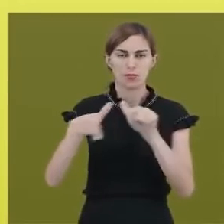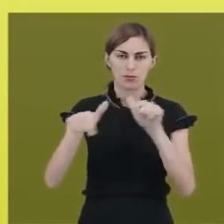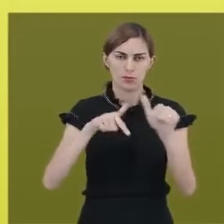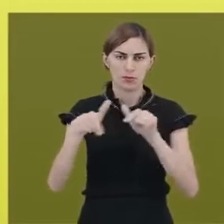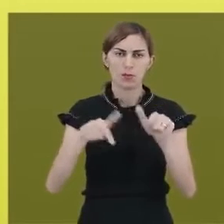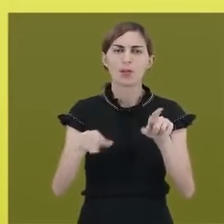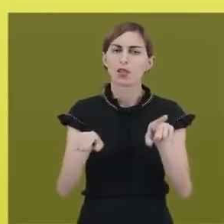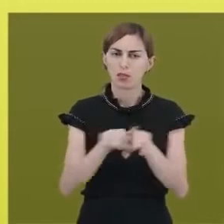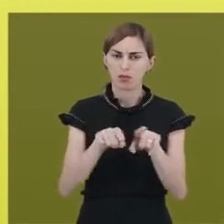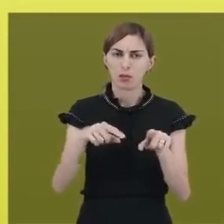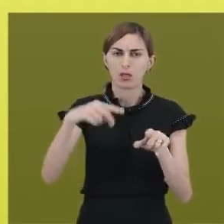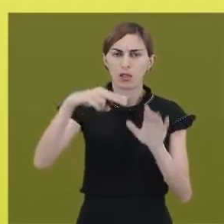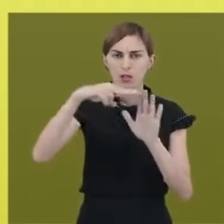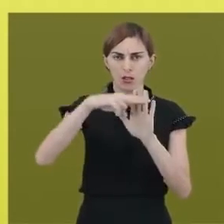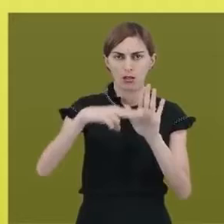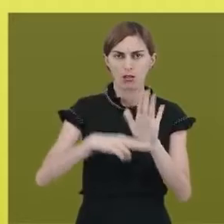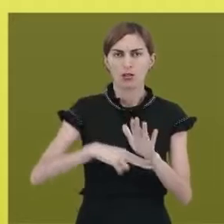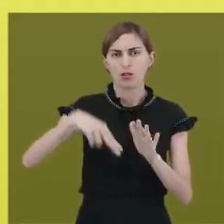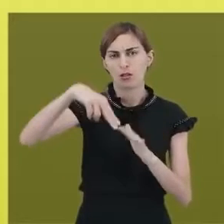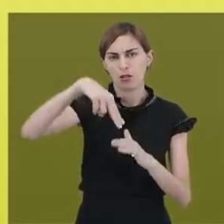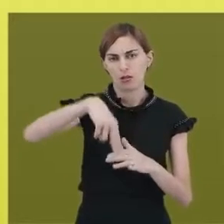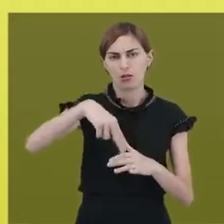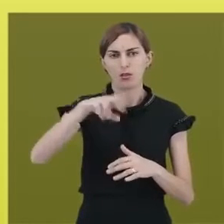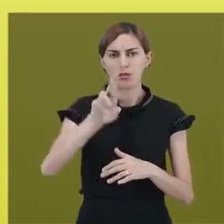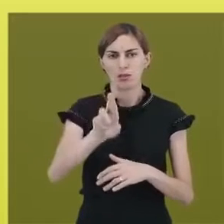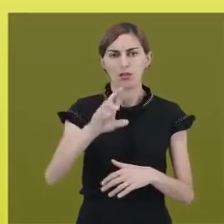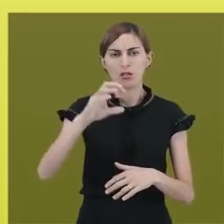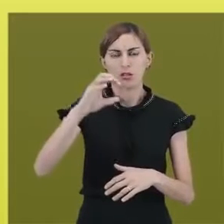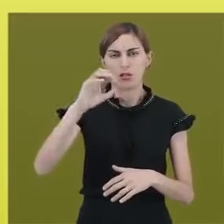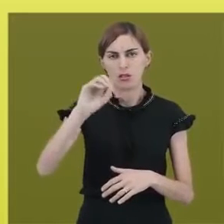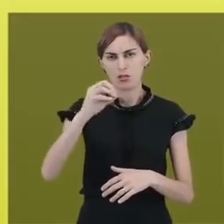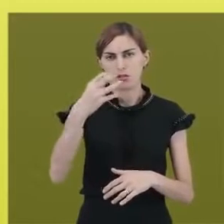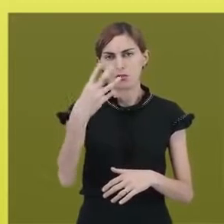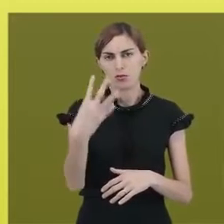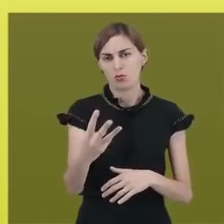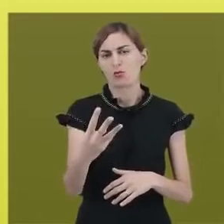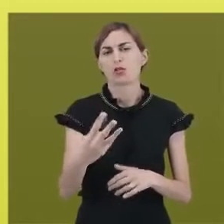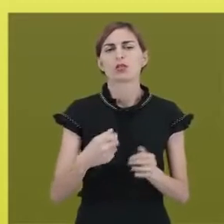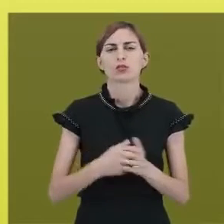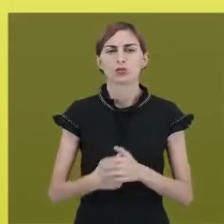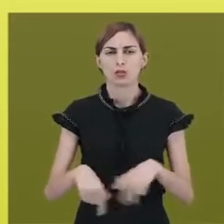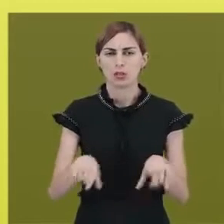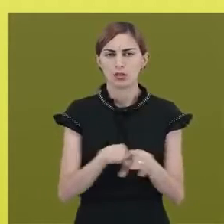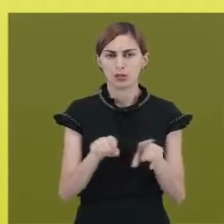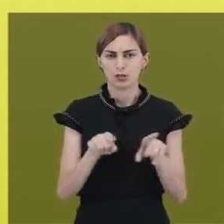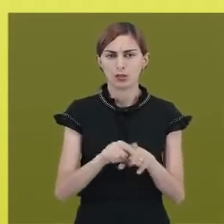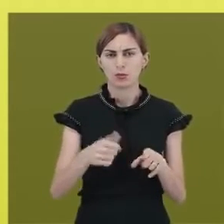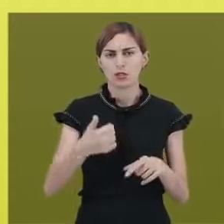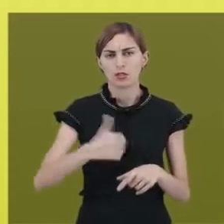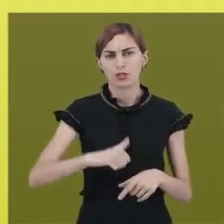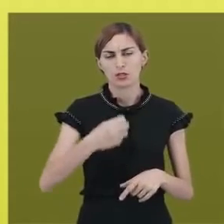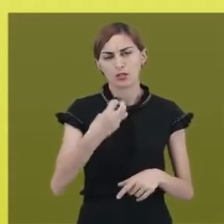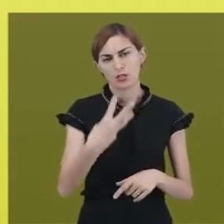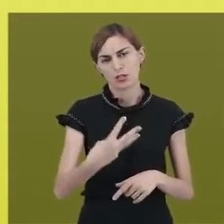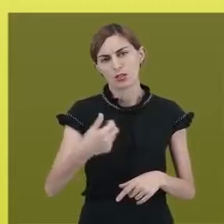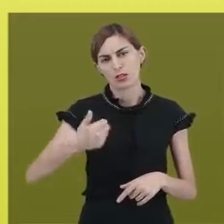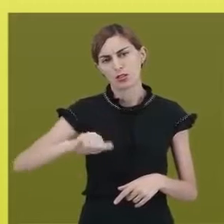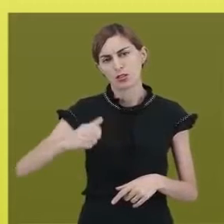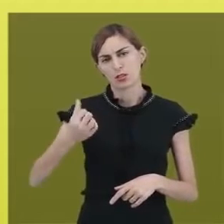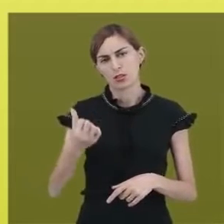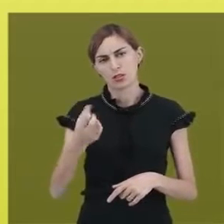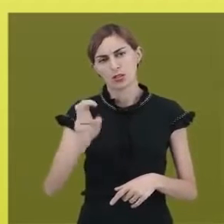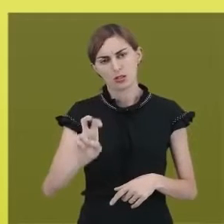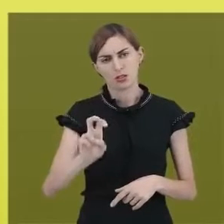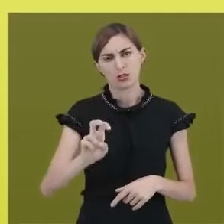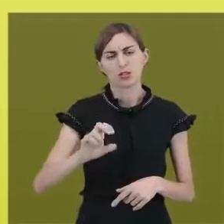é regulado pela NR4. Já no artigo 163 ao 165, nós vamos encontrar toda a regulação da CIPA,